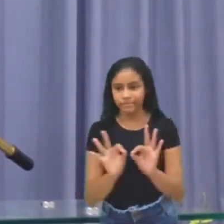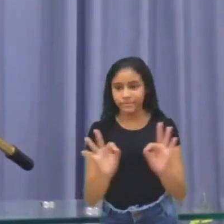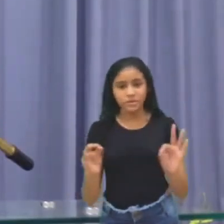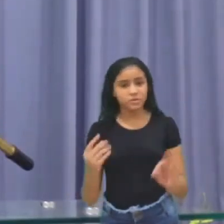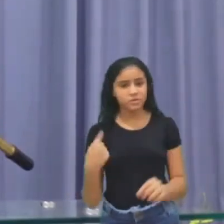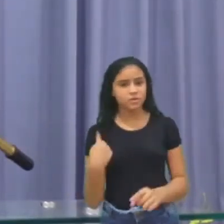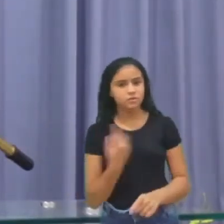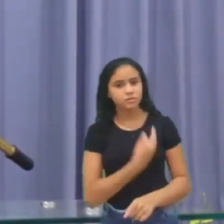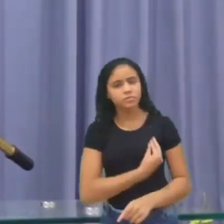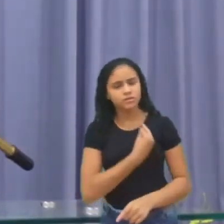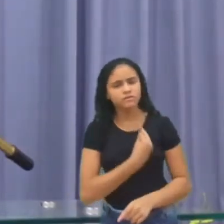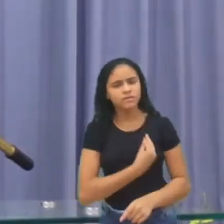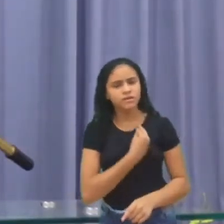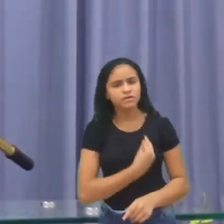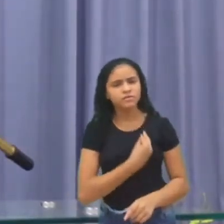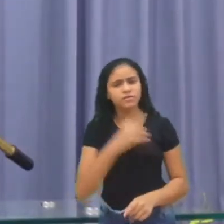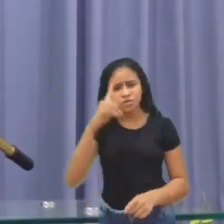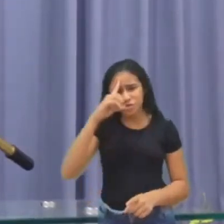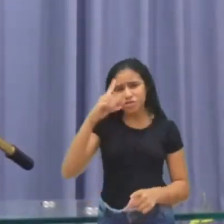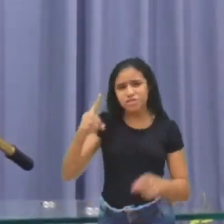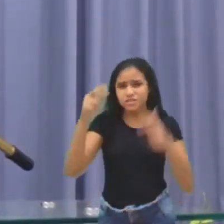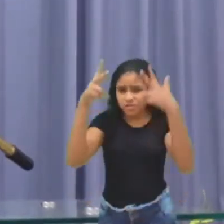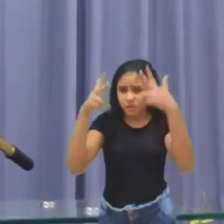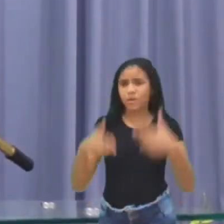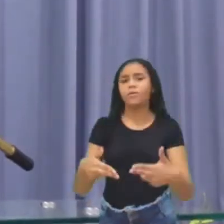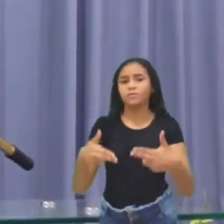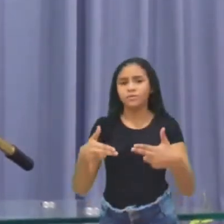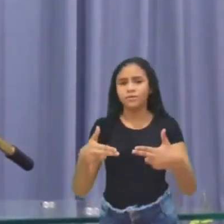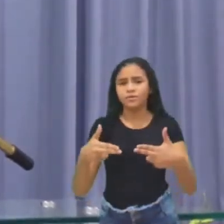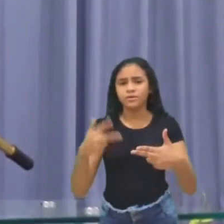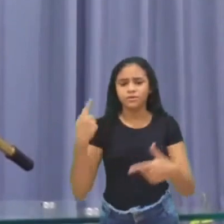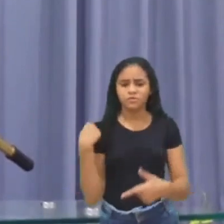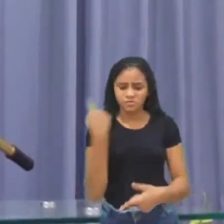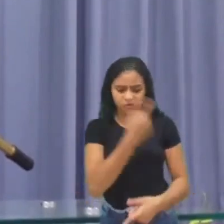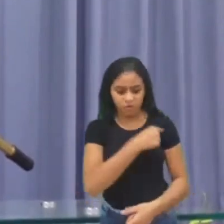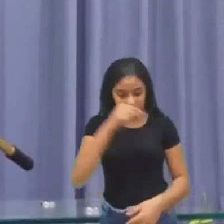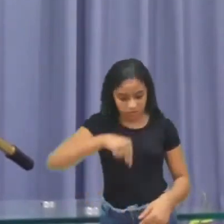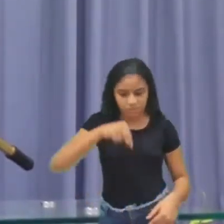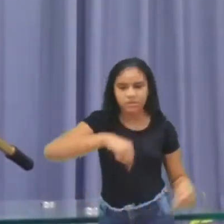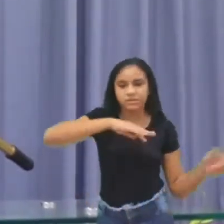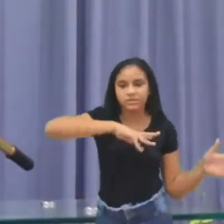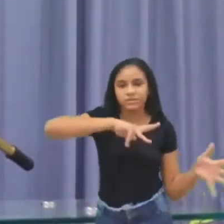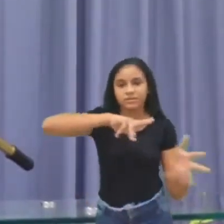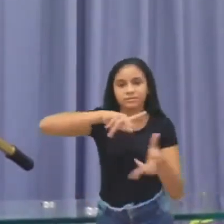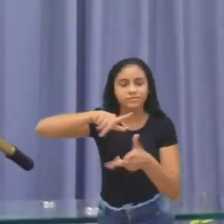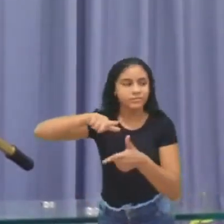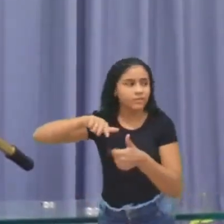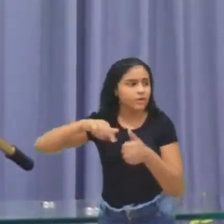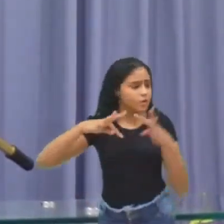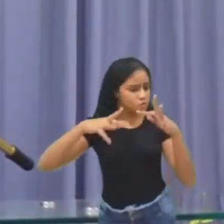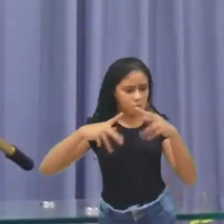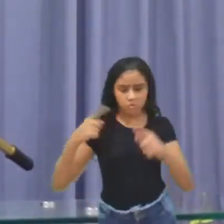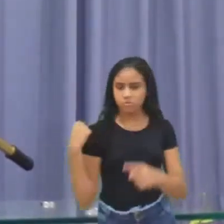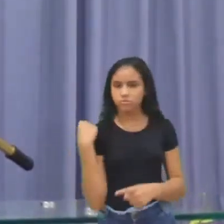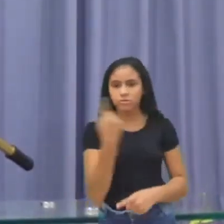este. Todos nós estamos aqui na terra. Todos nós estamos